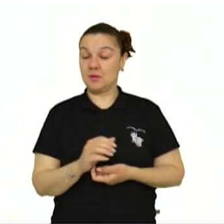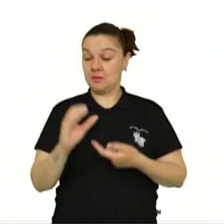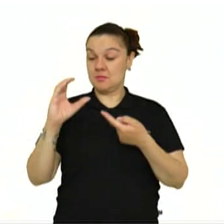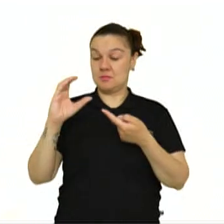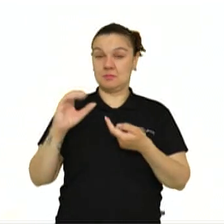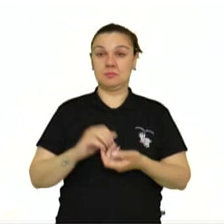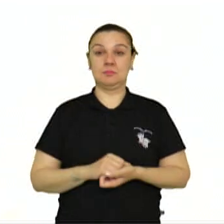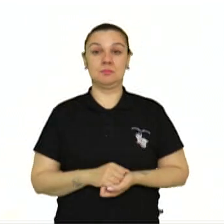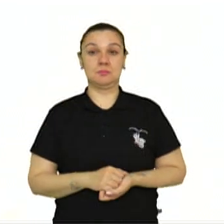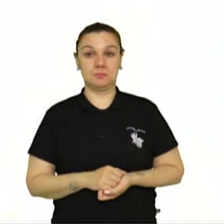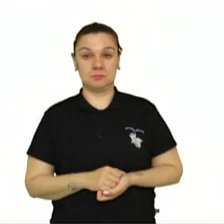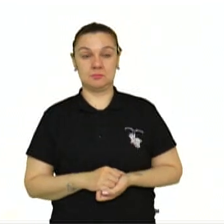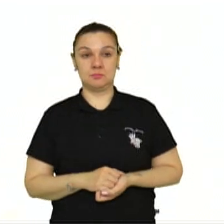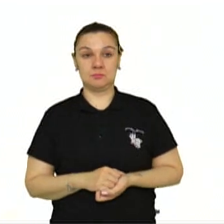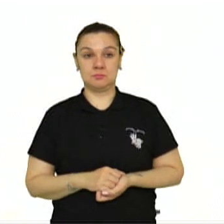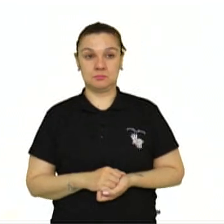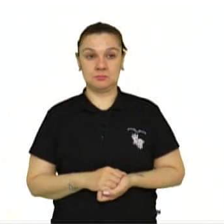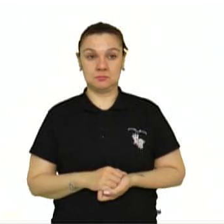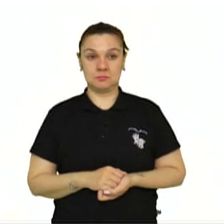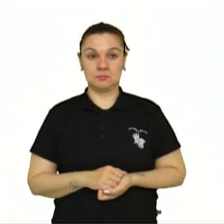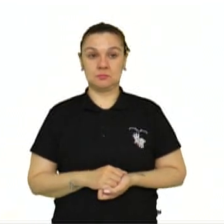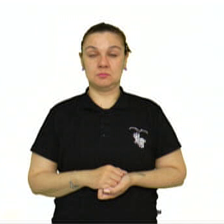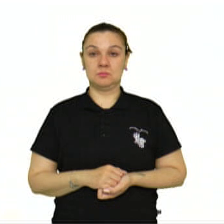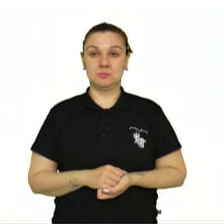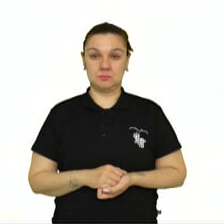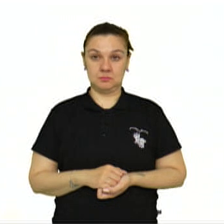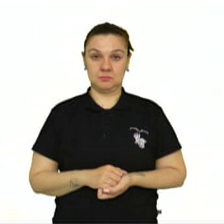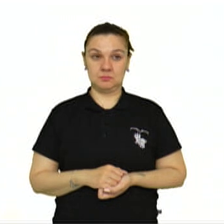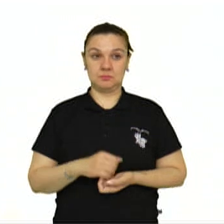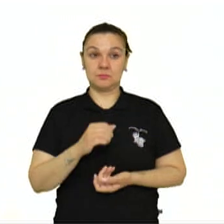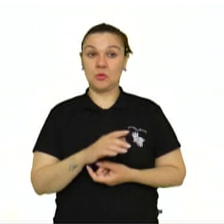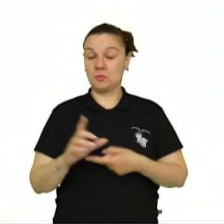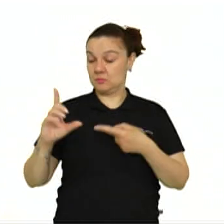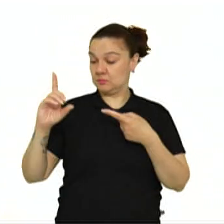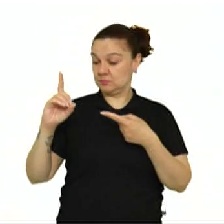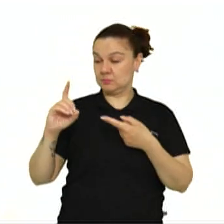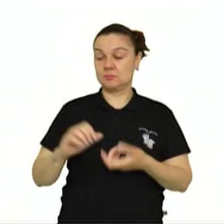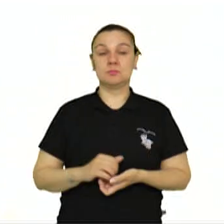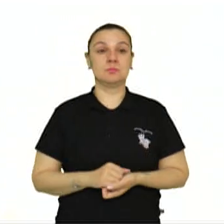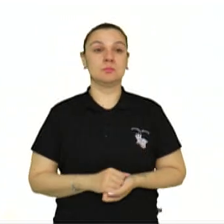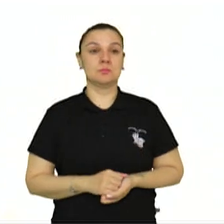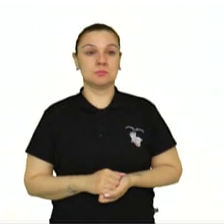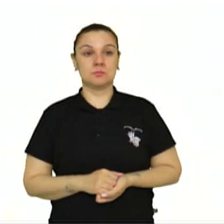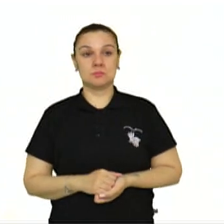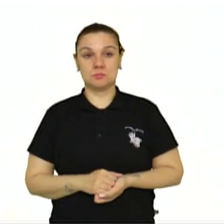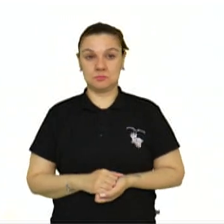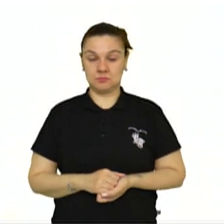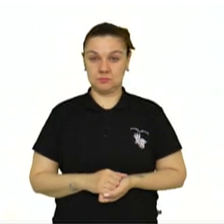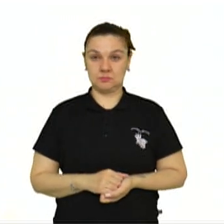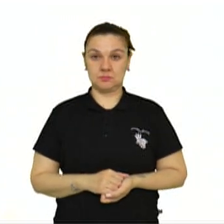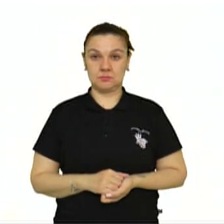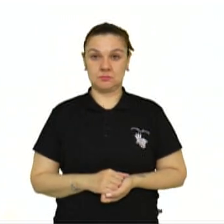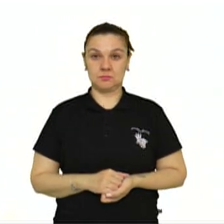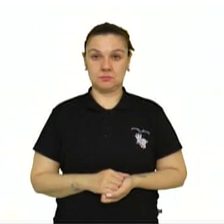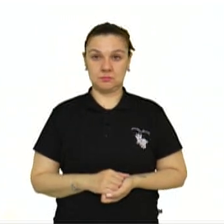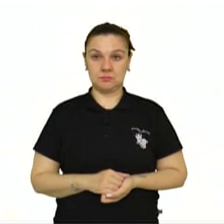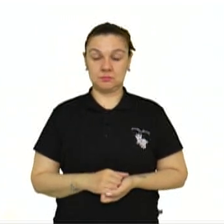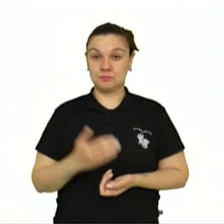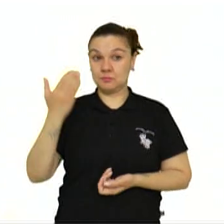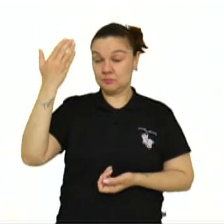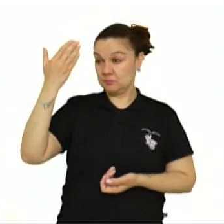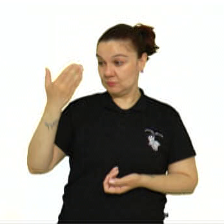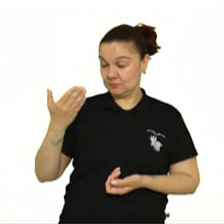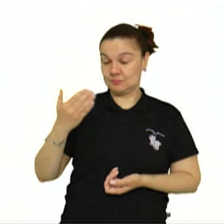Unidos. Letra C, Wimbledon, aberto da Austrália e Acapulco, ou letra D, Roland Garros, aberto da Austrália e